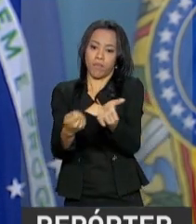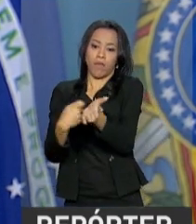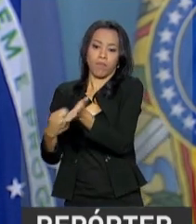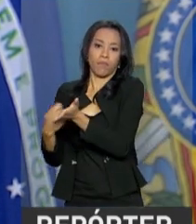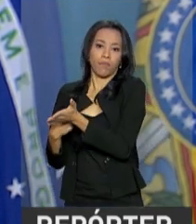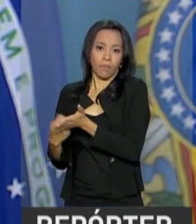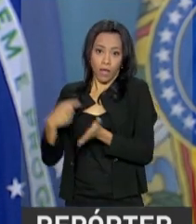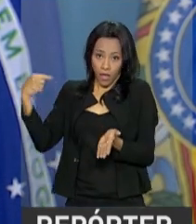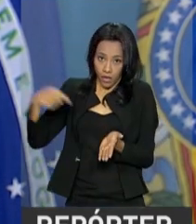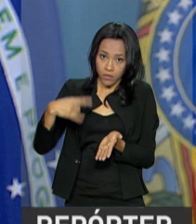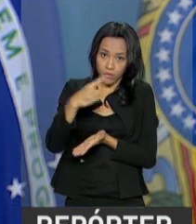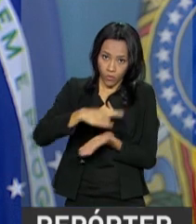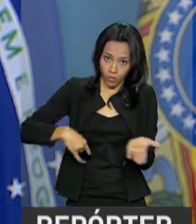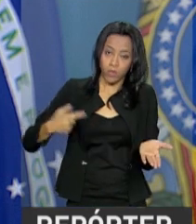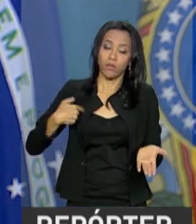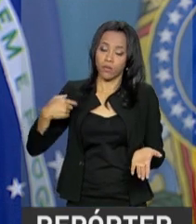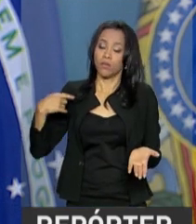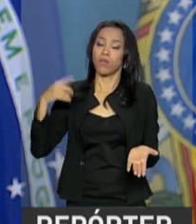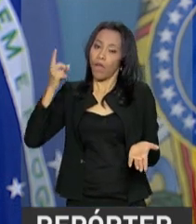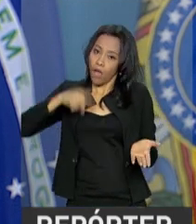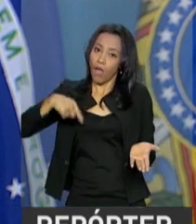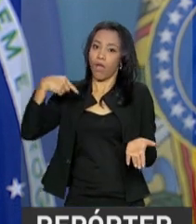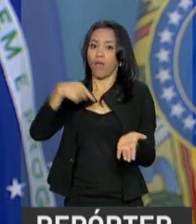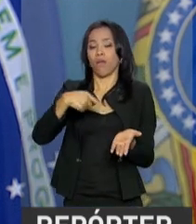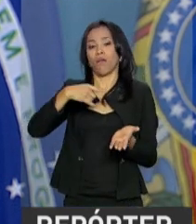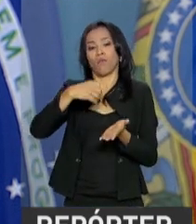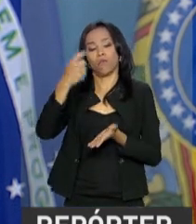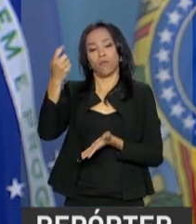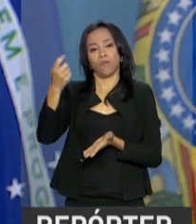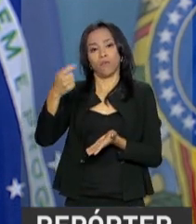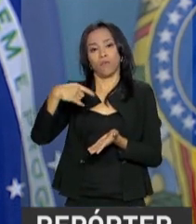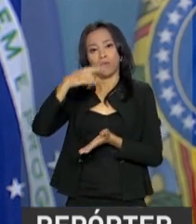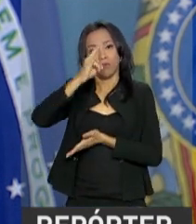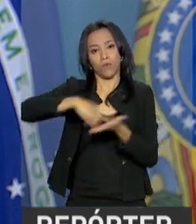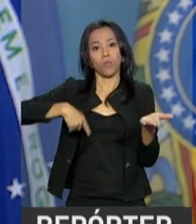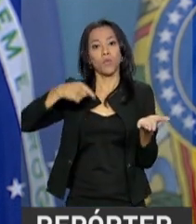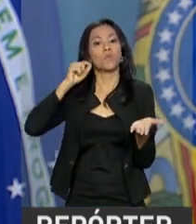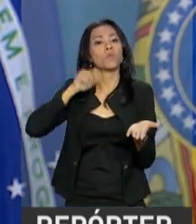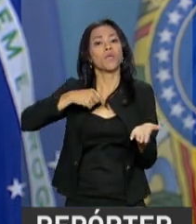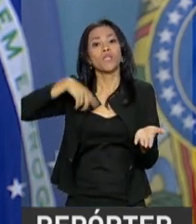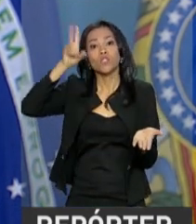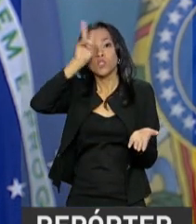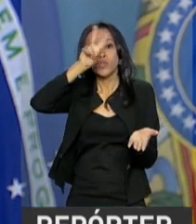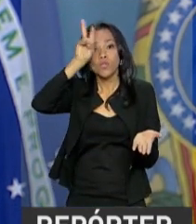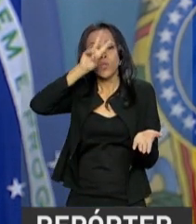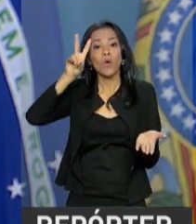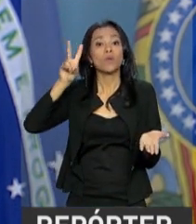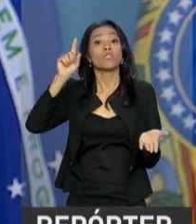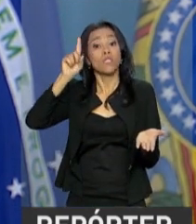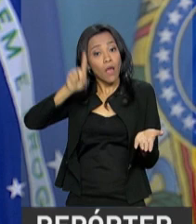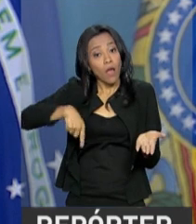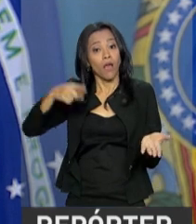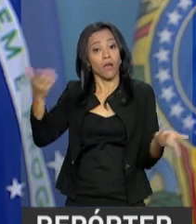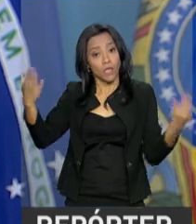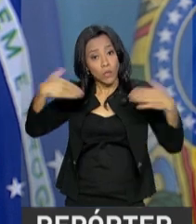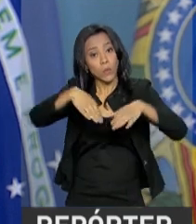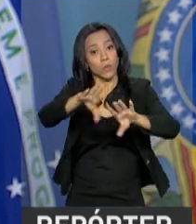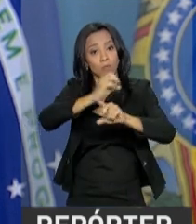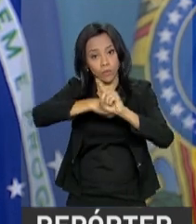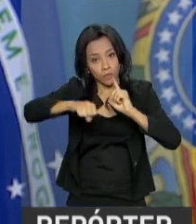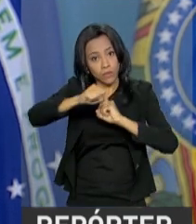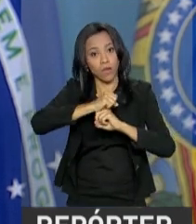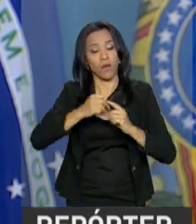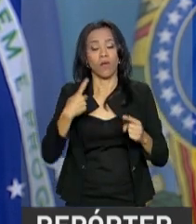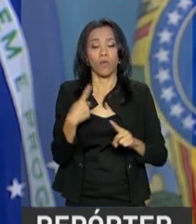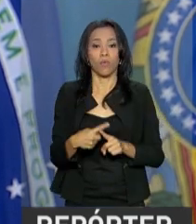que eu considero, e acho que todos nós consideramos, um documento histórico de inclusão social, porque